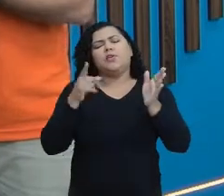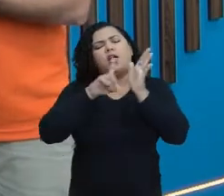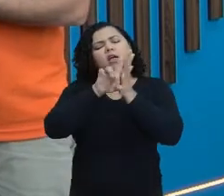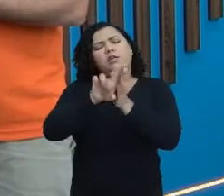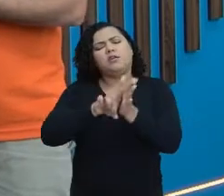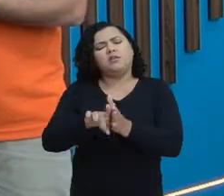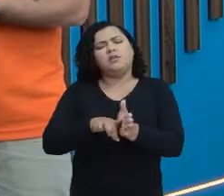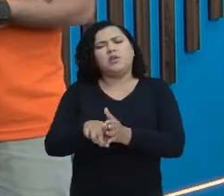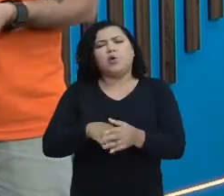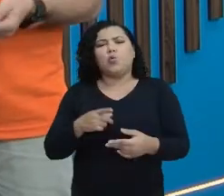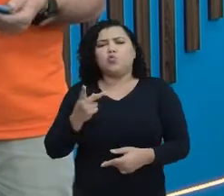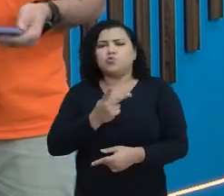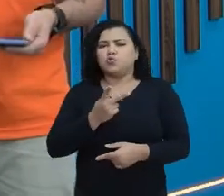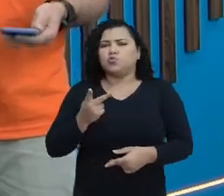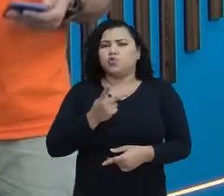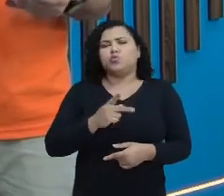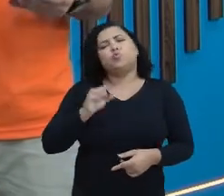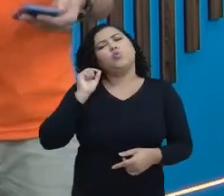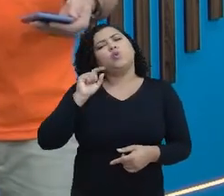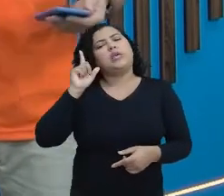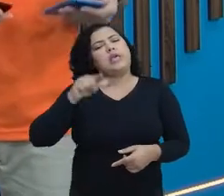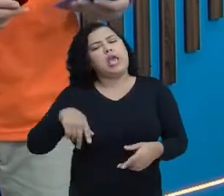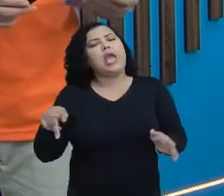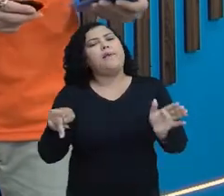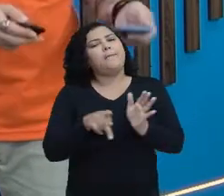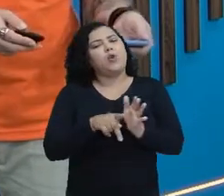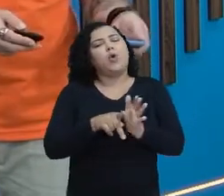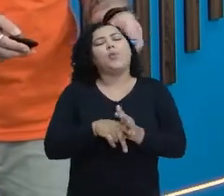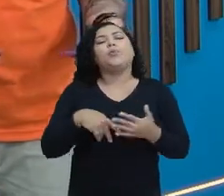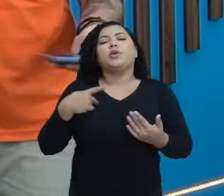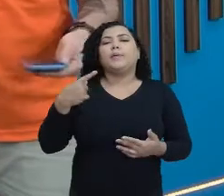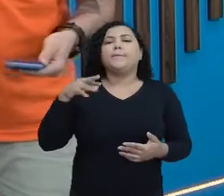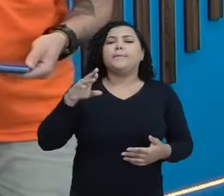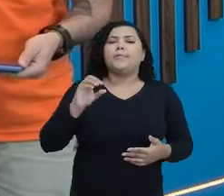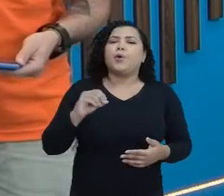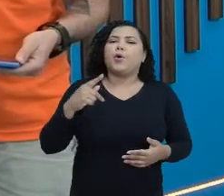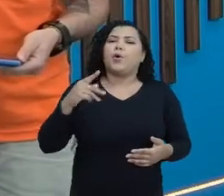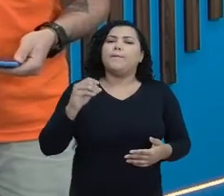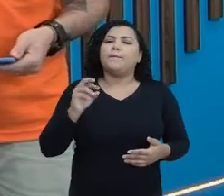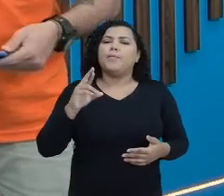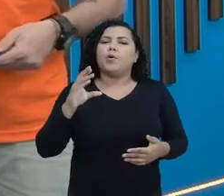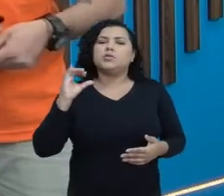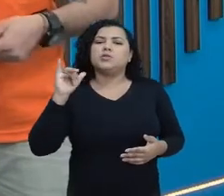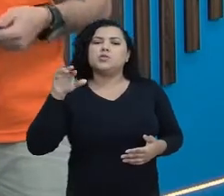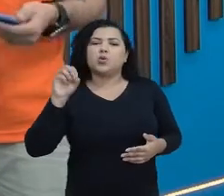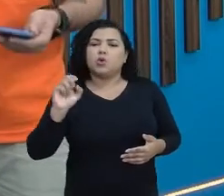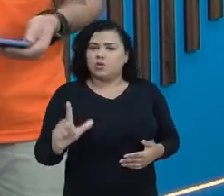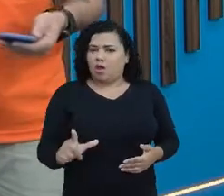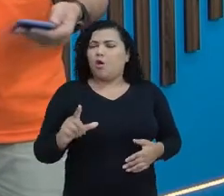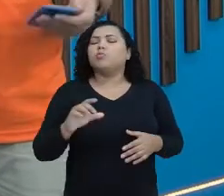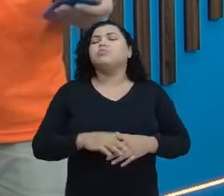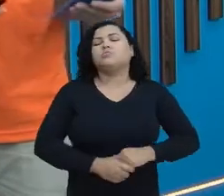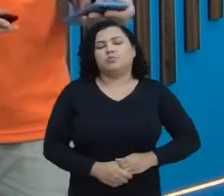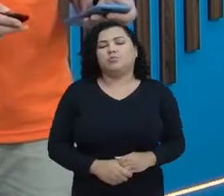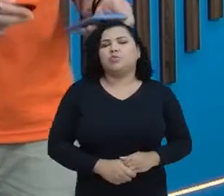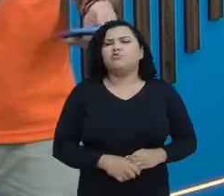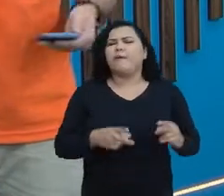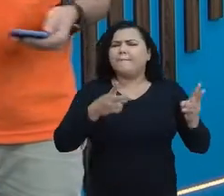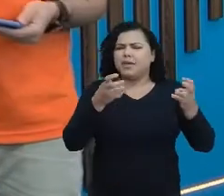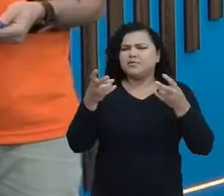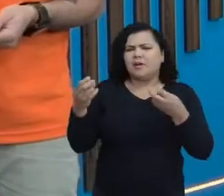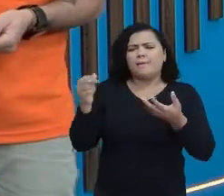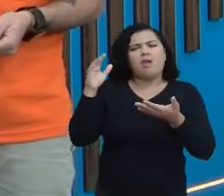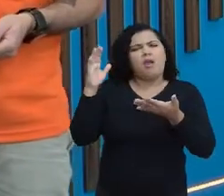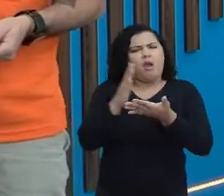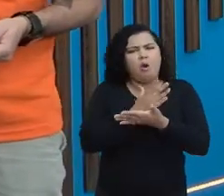dessa situação aí o que são as grandezas proporcionais. Então, só nessa situação aí a gente vai ver que tem um monte de grandezas que